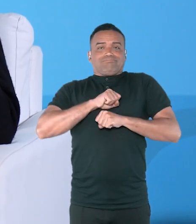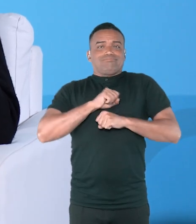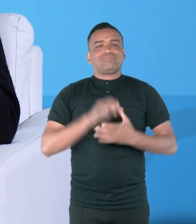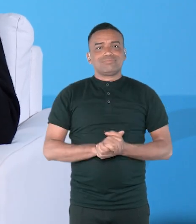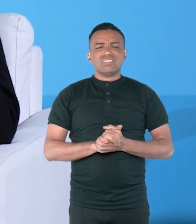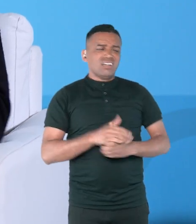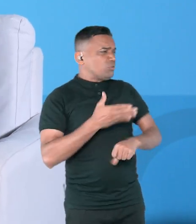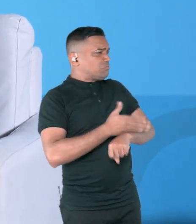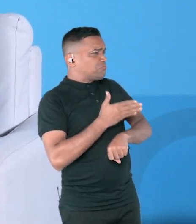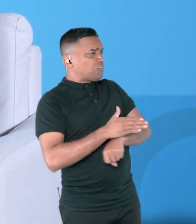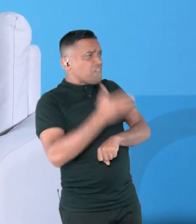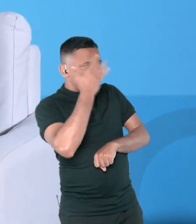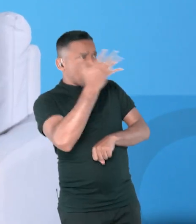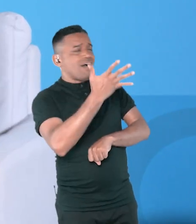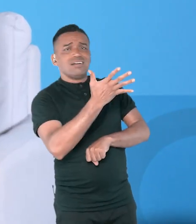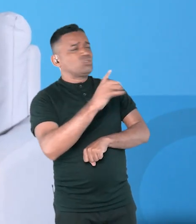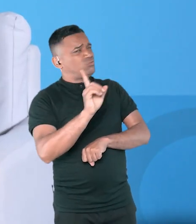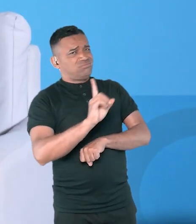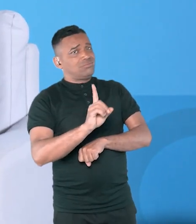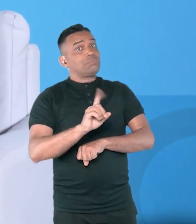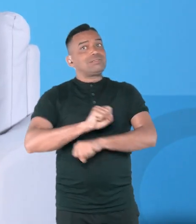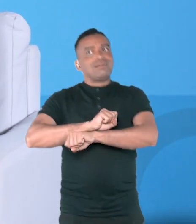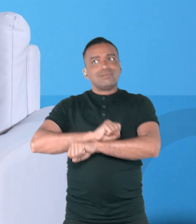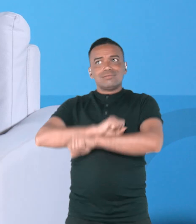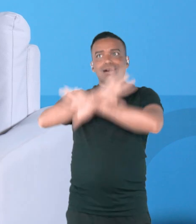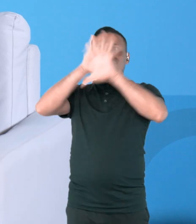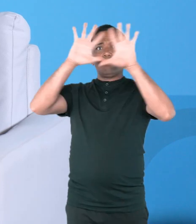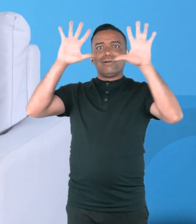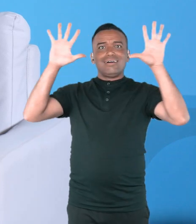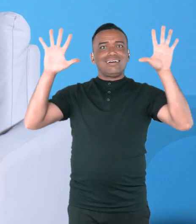eu falo, não precisa ser fácil, tem que ser claro.